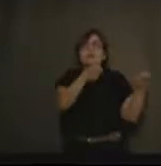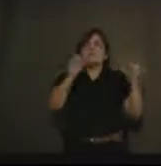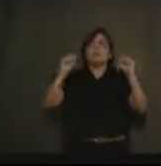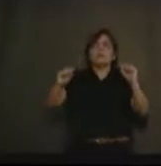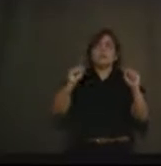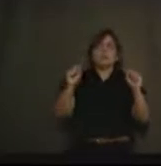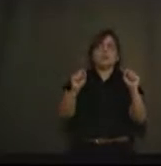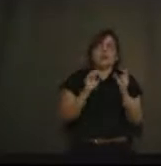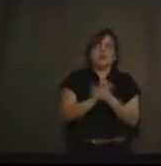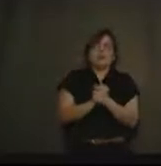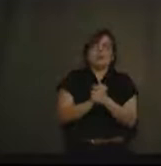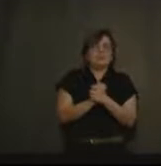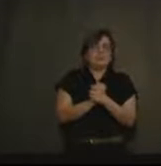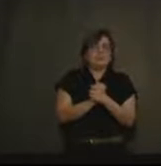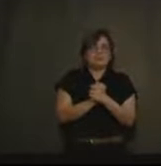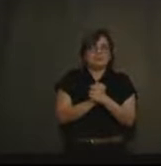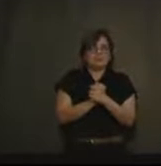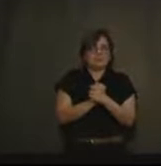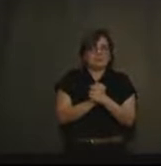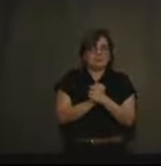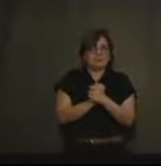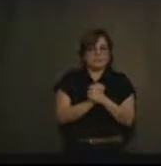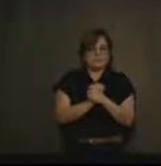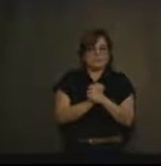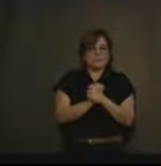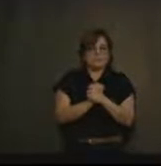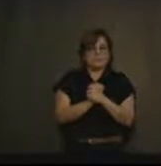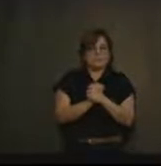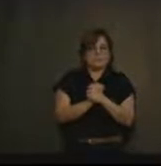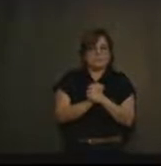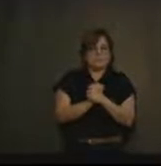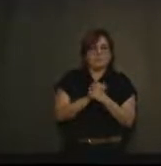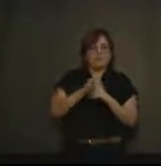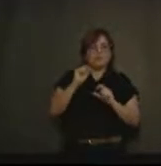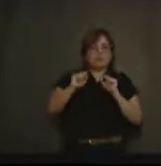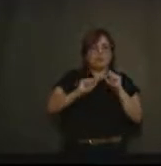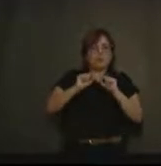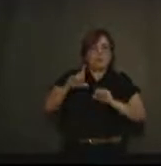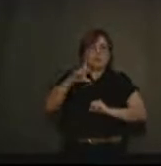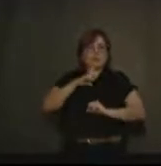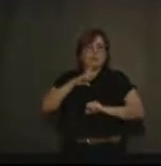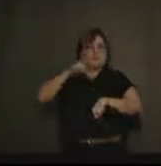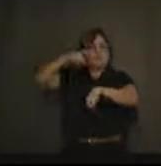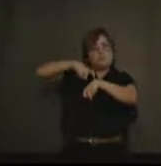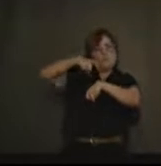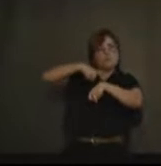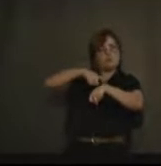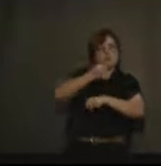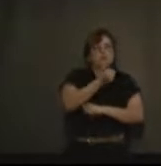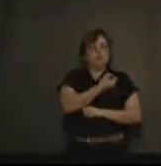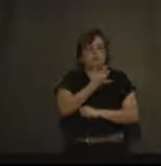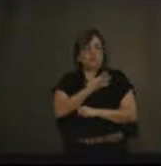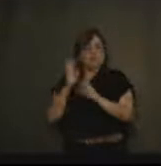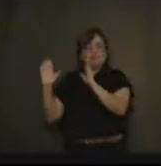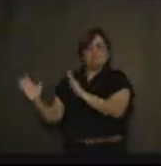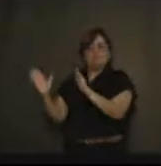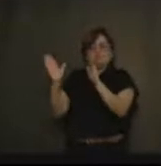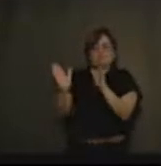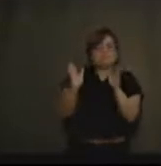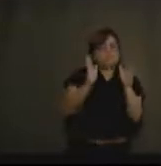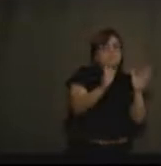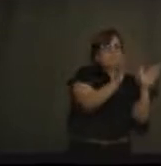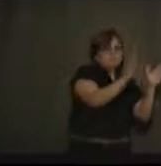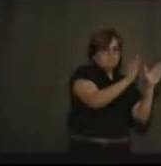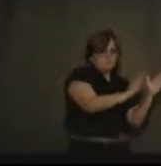para a equação da gravitação são dadas na forma de série. Essa ideia foi formalizada já ao final